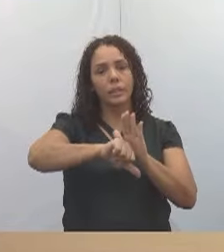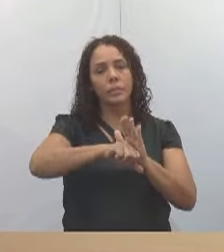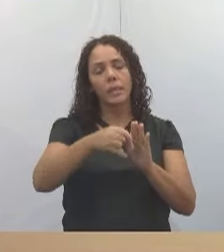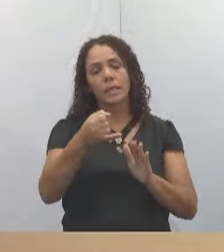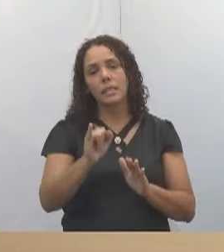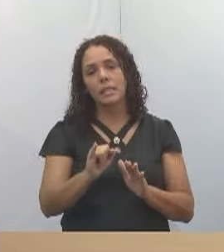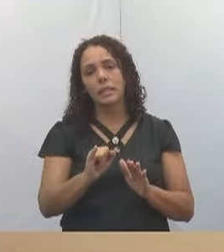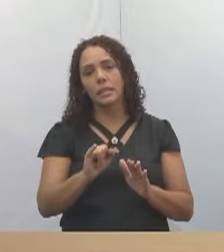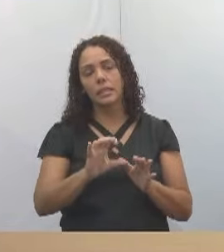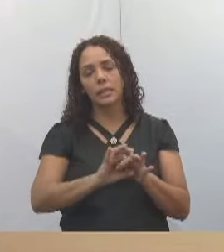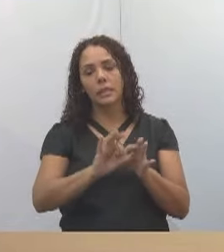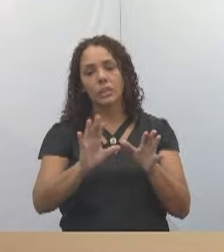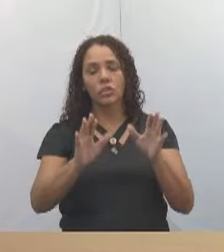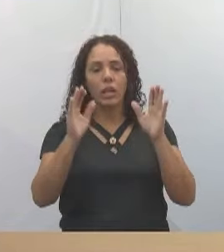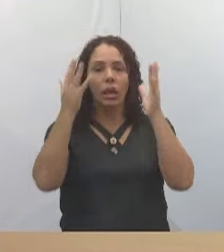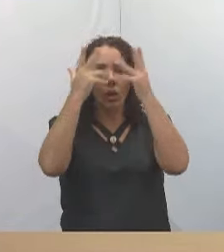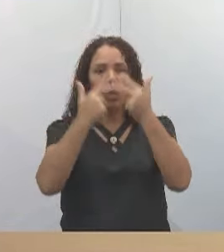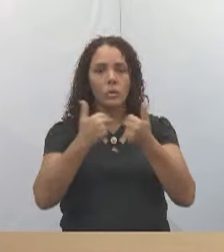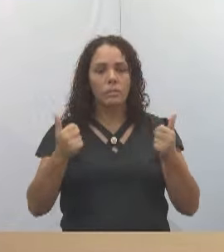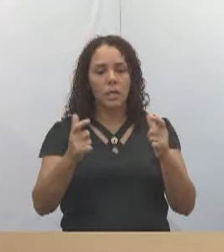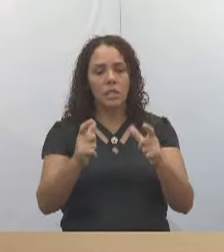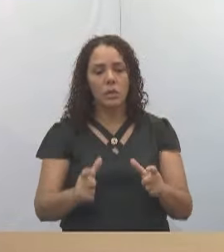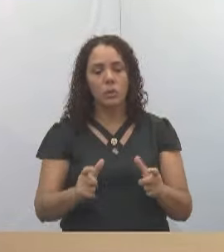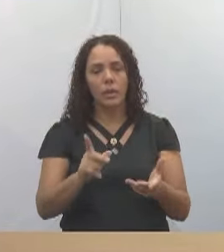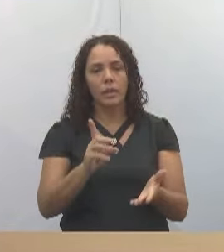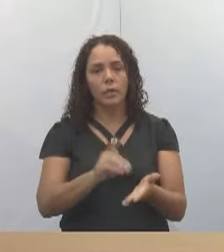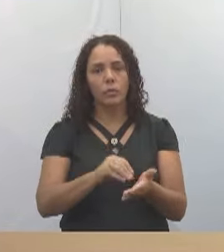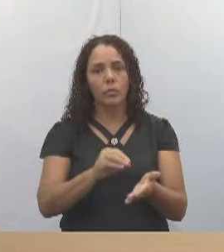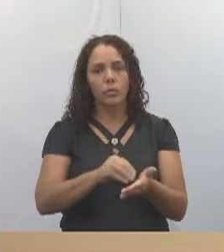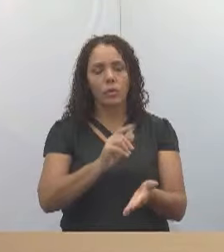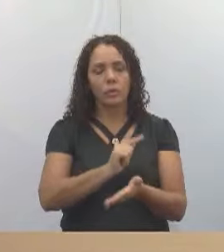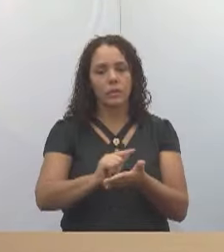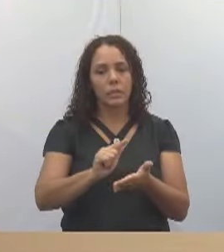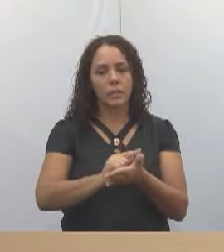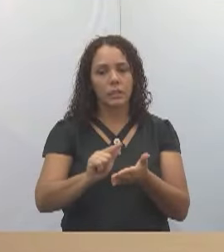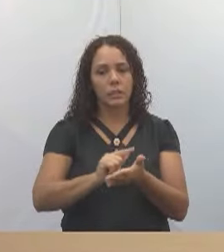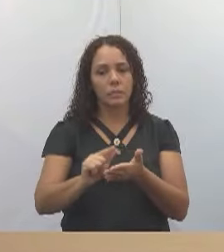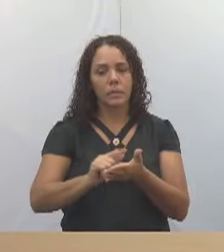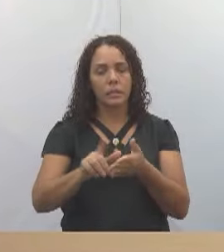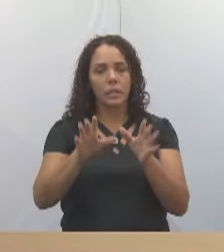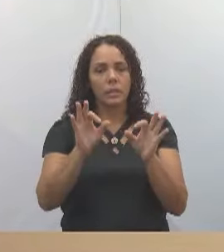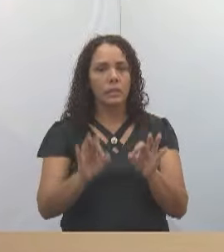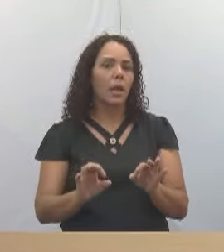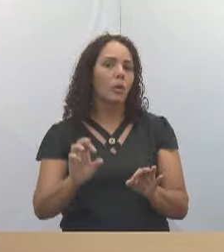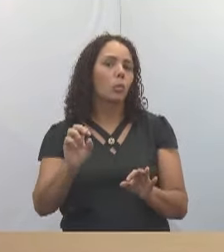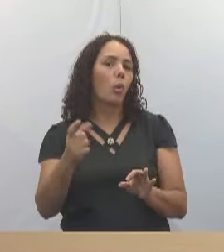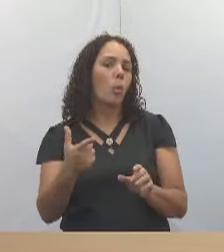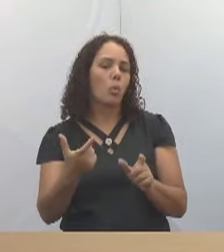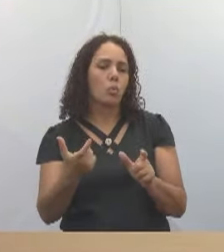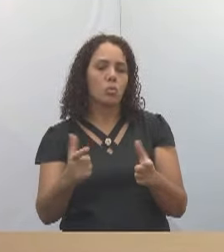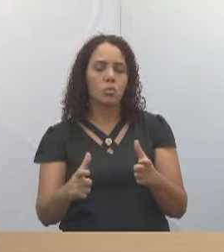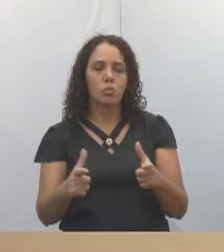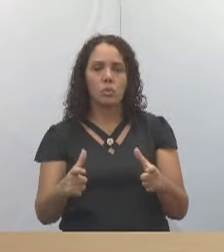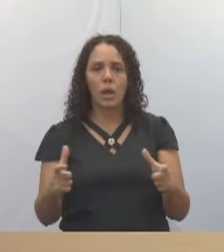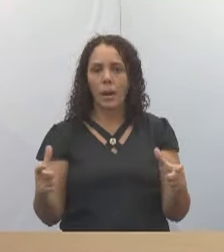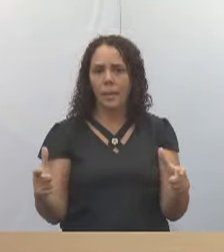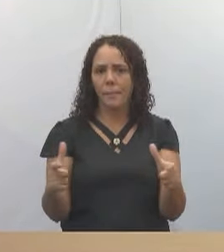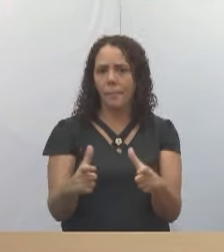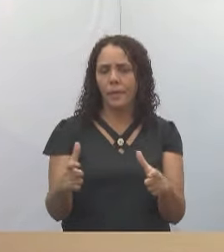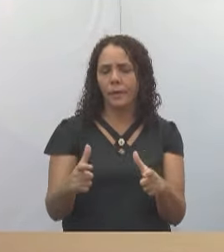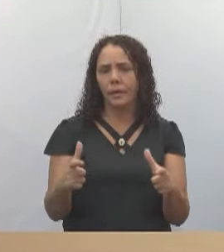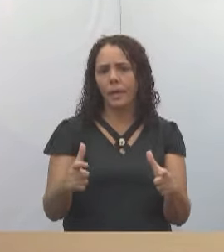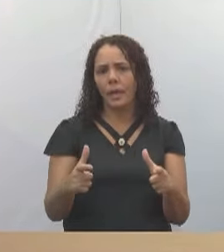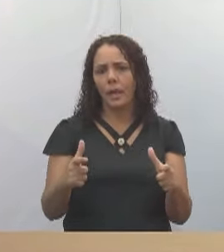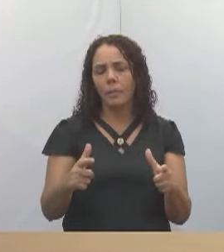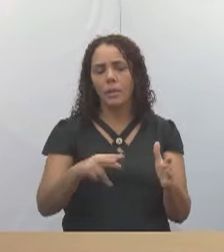aspecto da higiene, espaço e privá-lo da vida digna de caracteriza como maus tratos